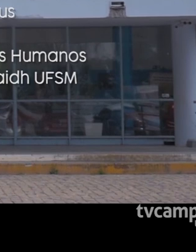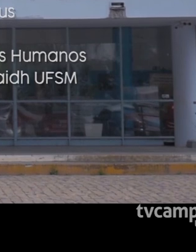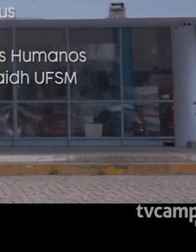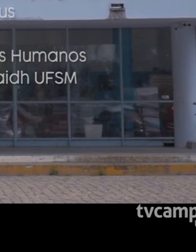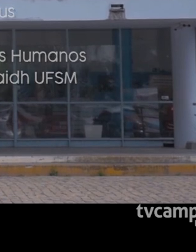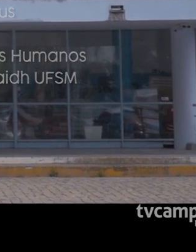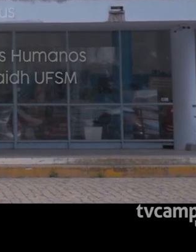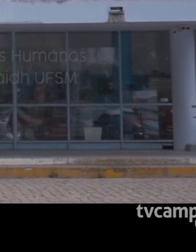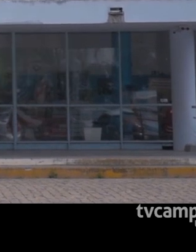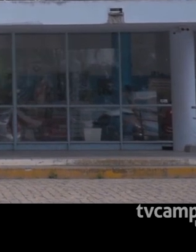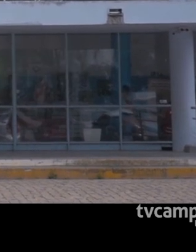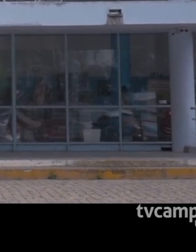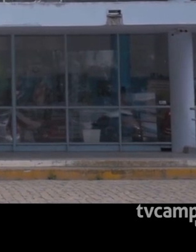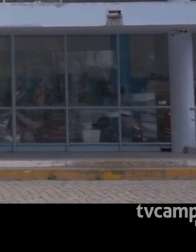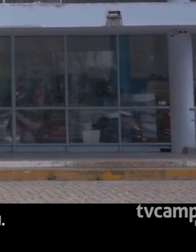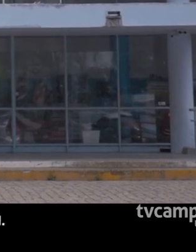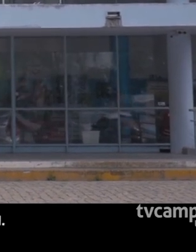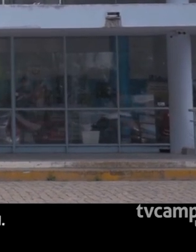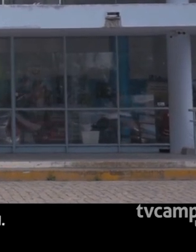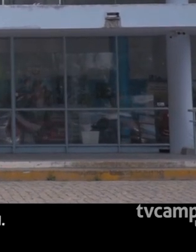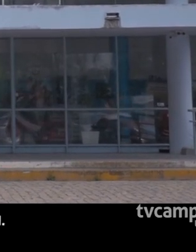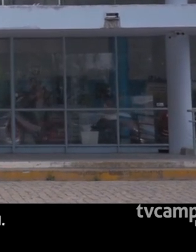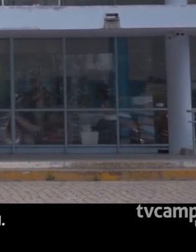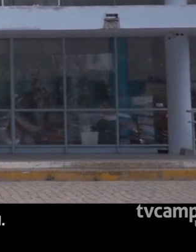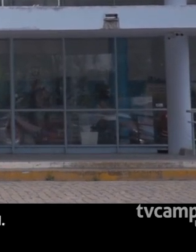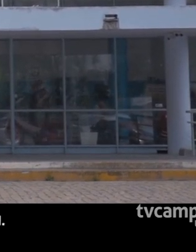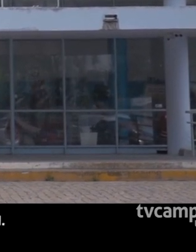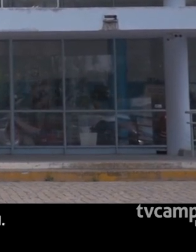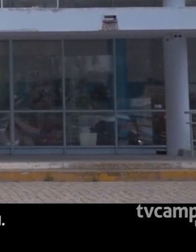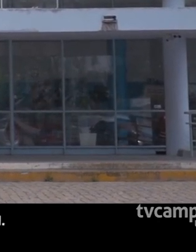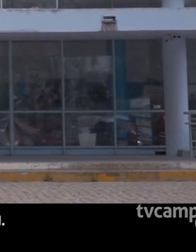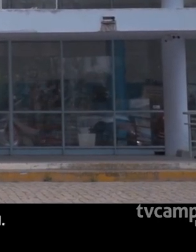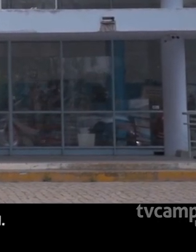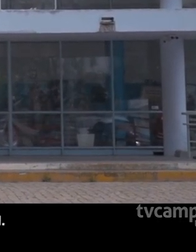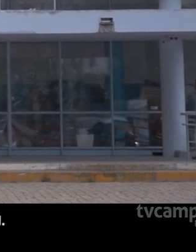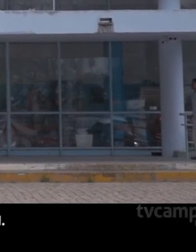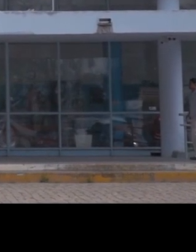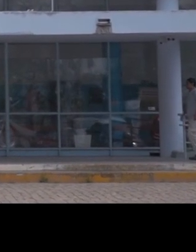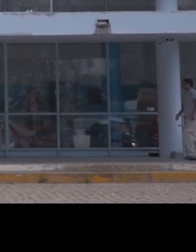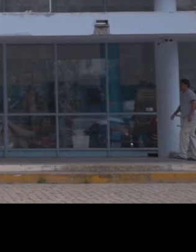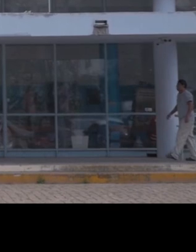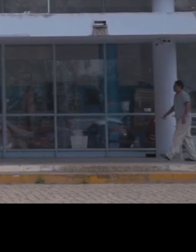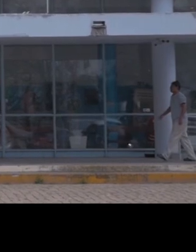aprender. Para o que você que seja mais livre e mais.